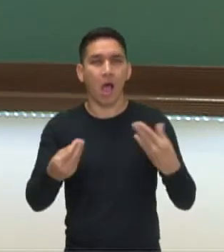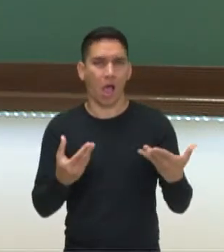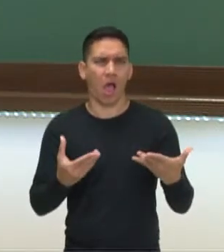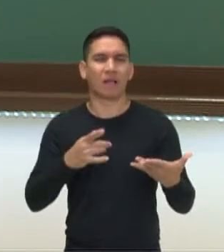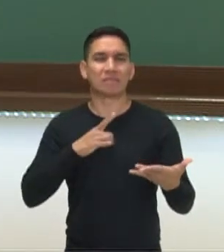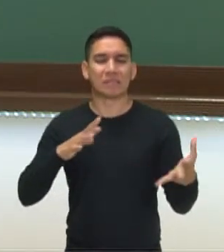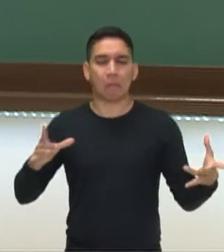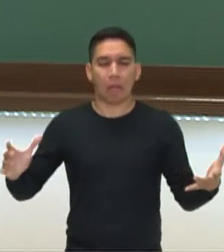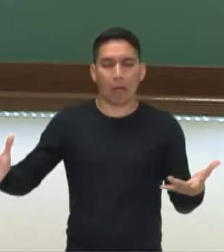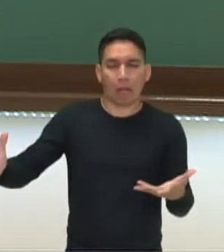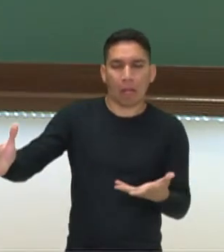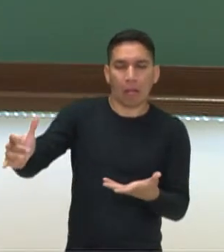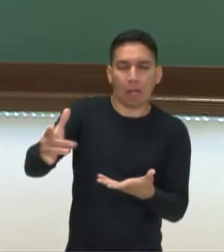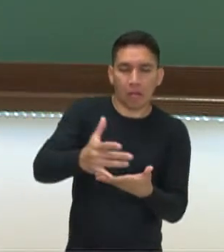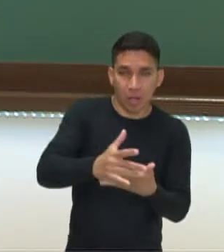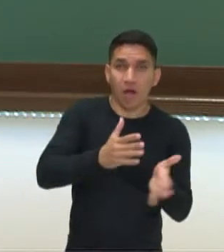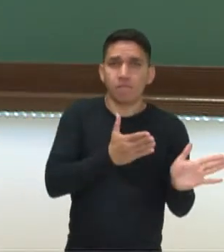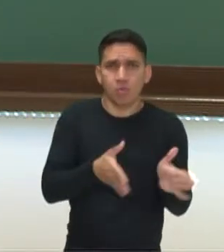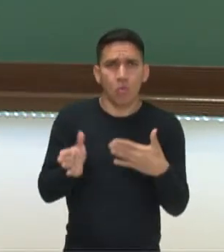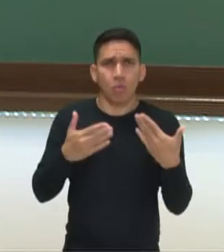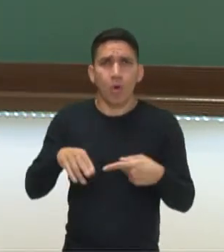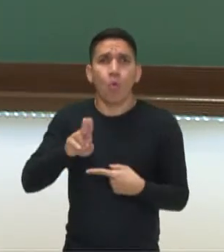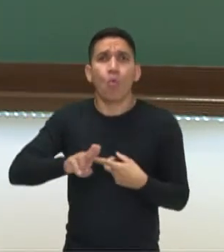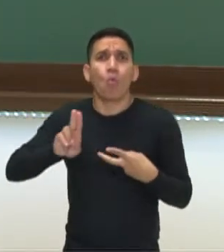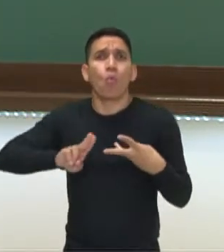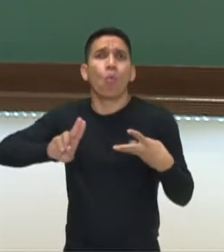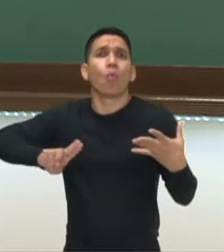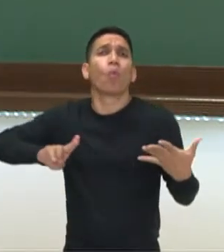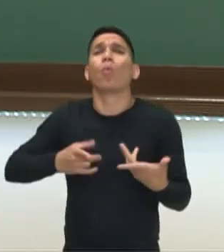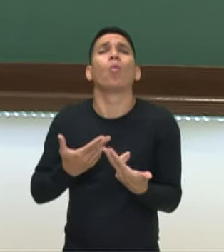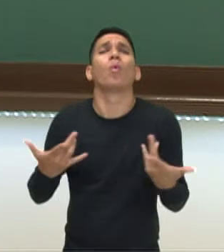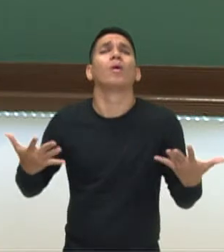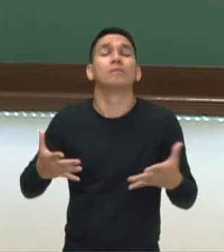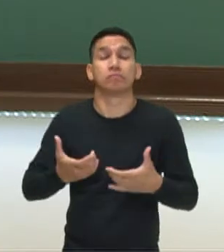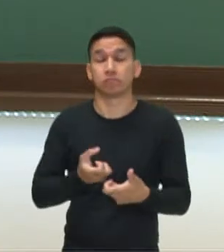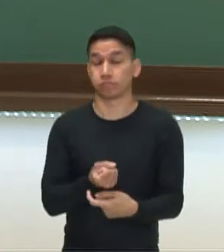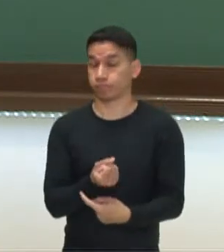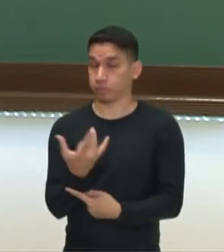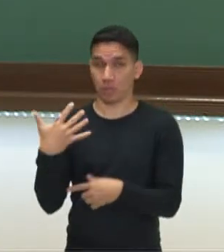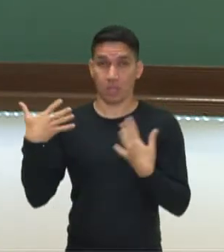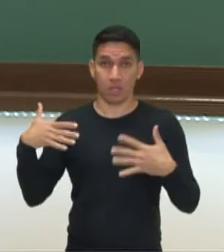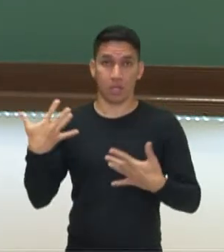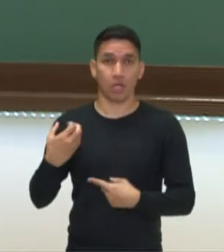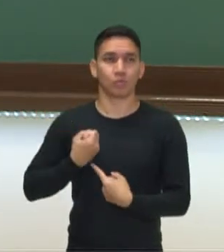é produzido, utilizado, olha o montante em números aqui, né?